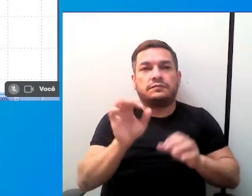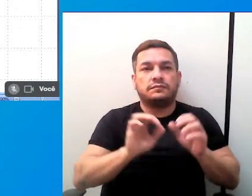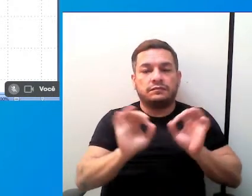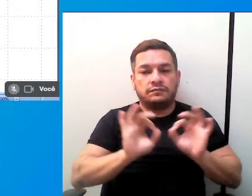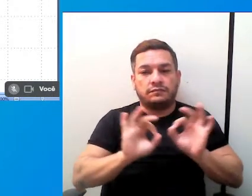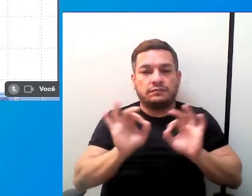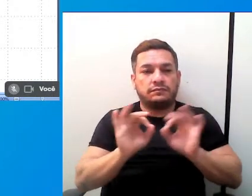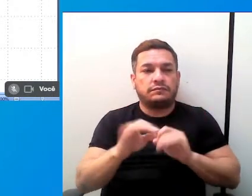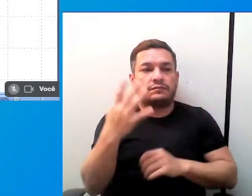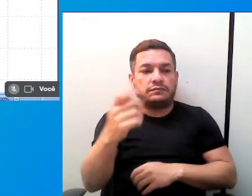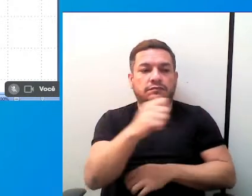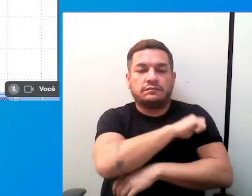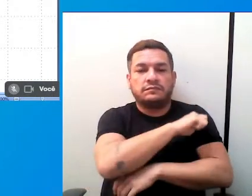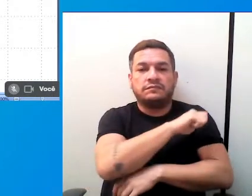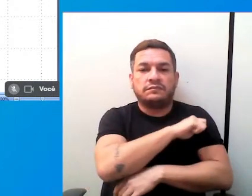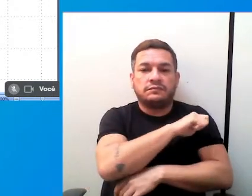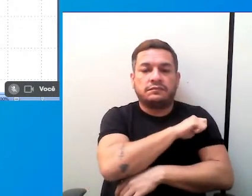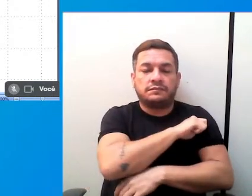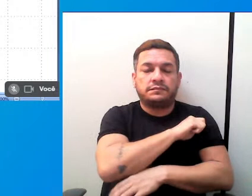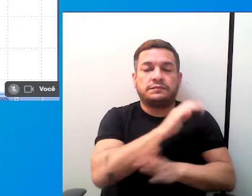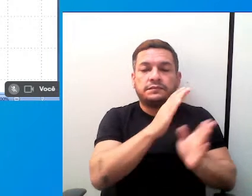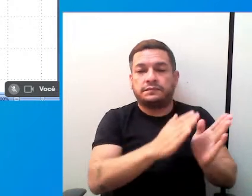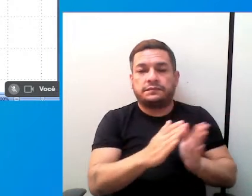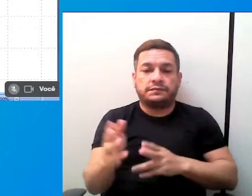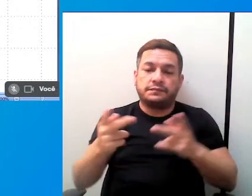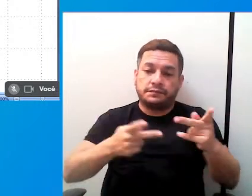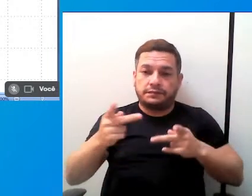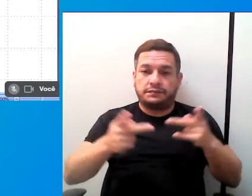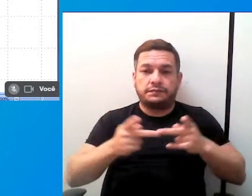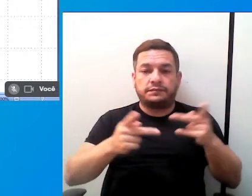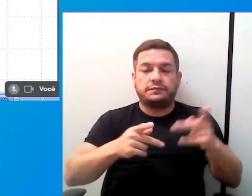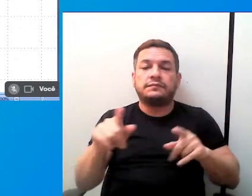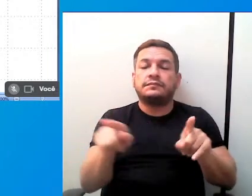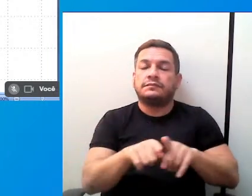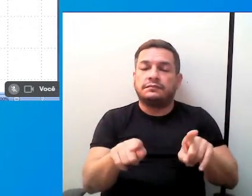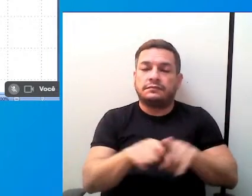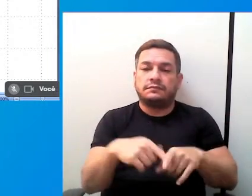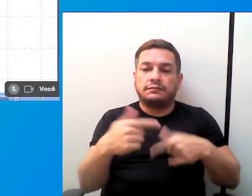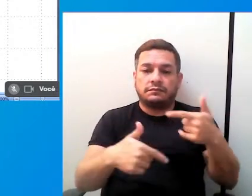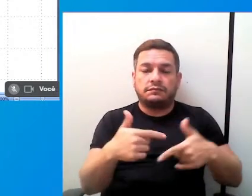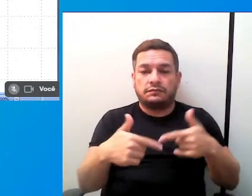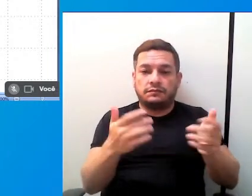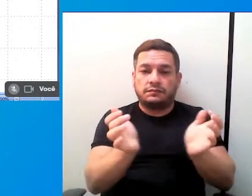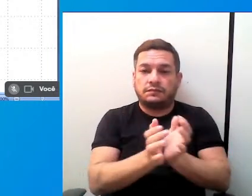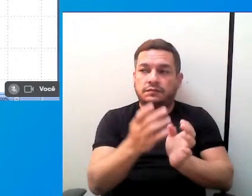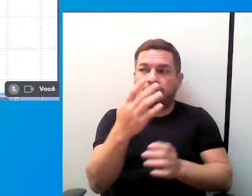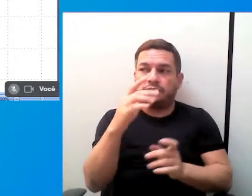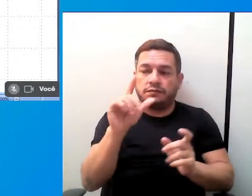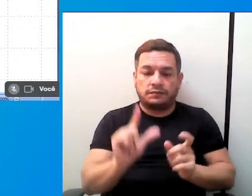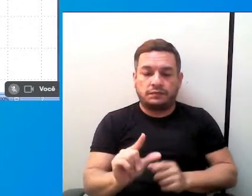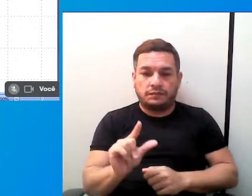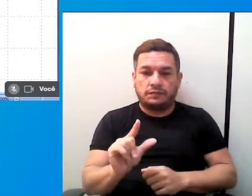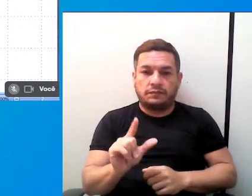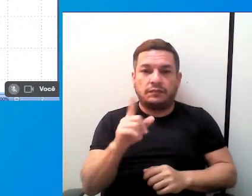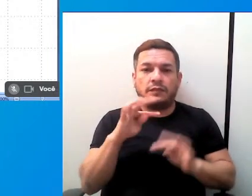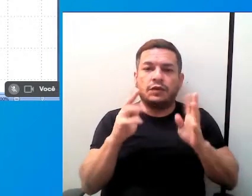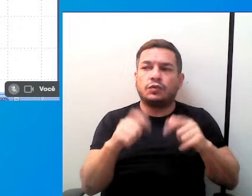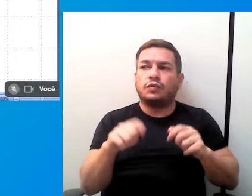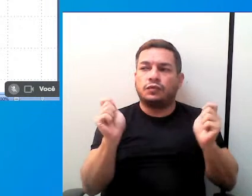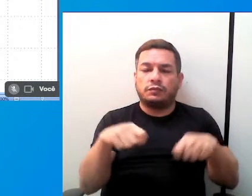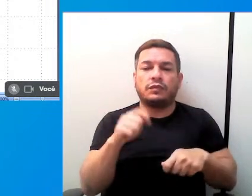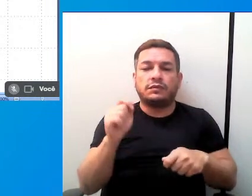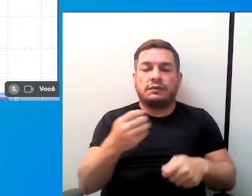alunos no desenvolvimento do seu projeto. Nós trabalhamos com um grupo pequeno para que todo mundo